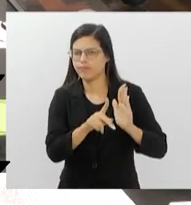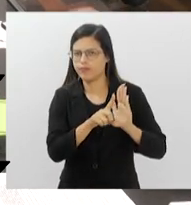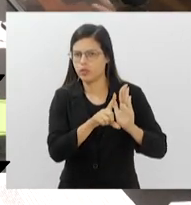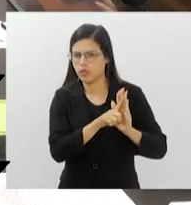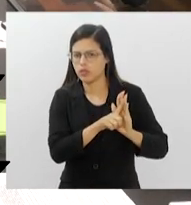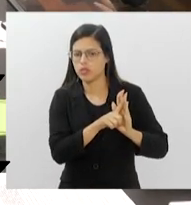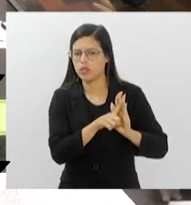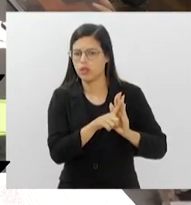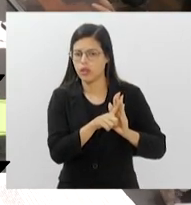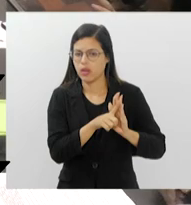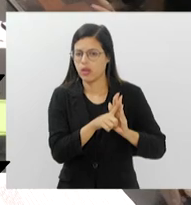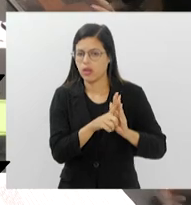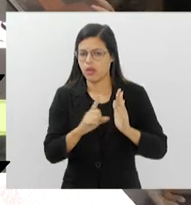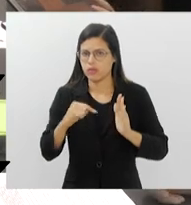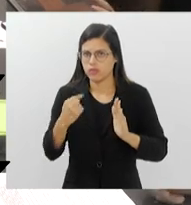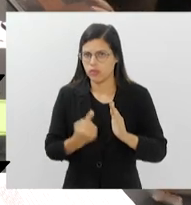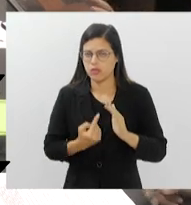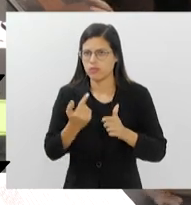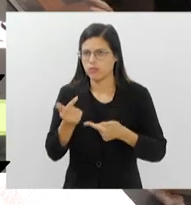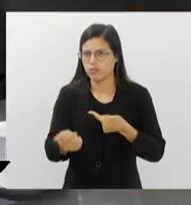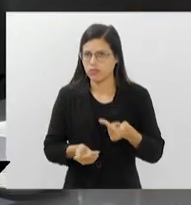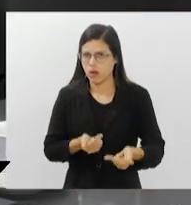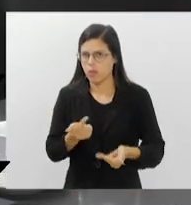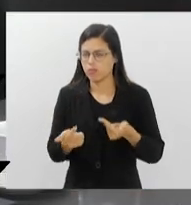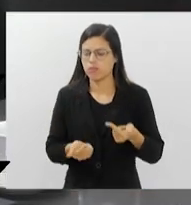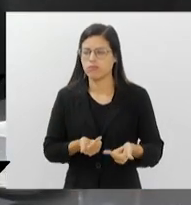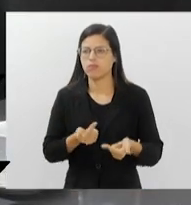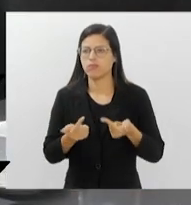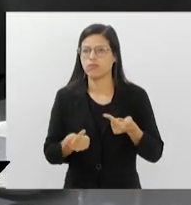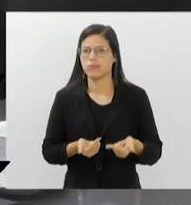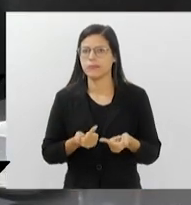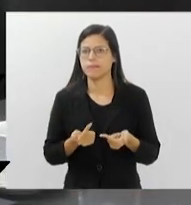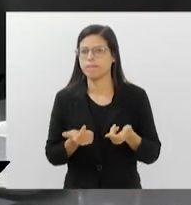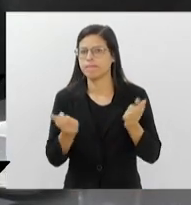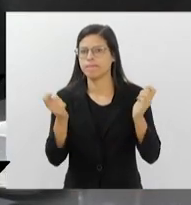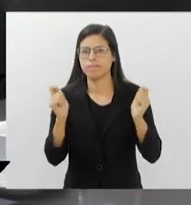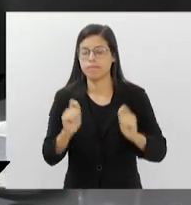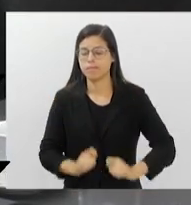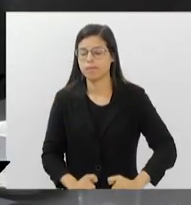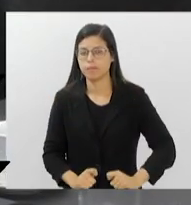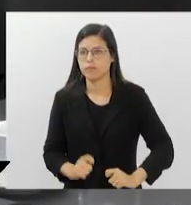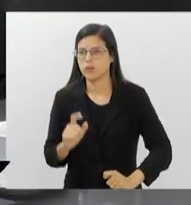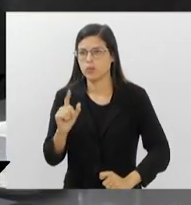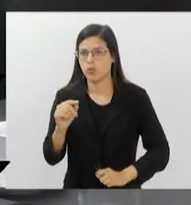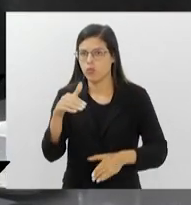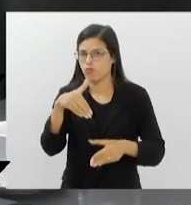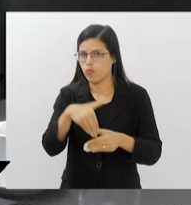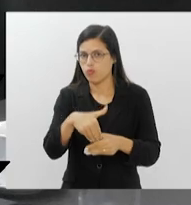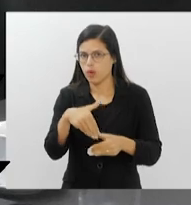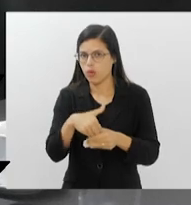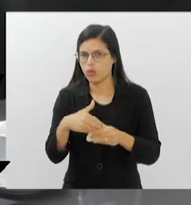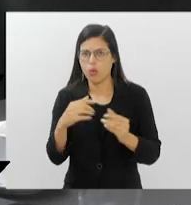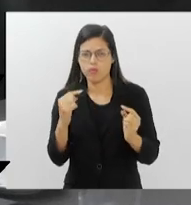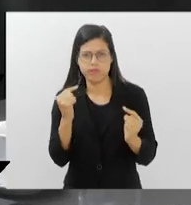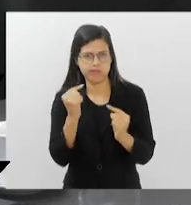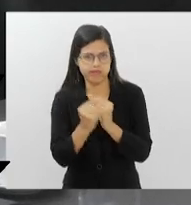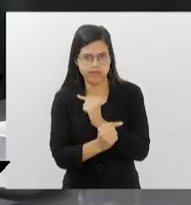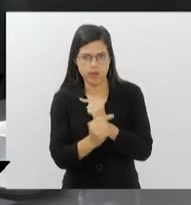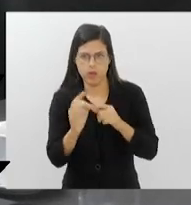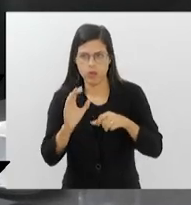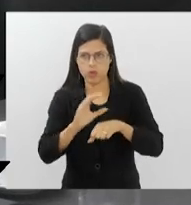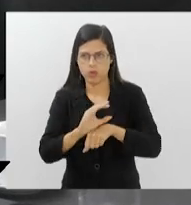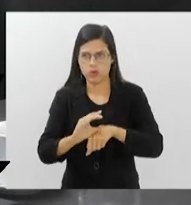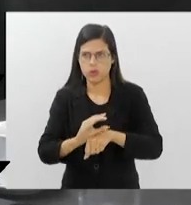que a gente não do que a gente já vem trabalhando seria a possibilidade de um voto pela inconstitucionalidade